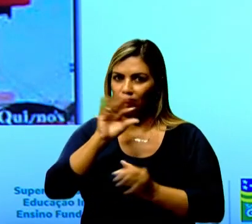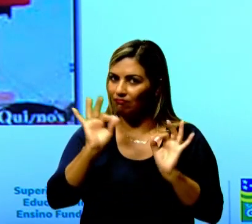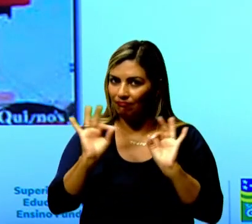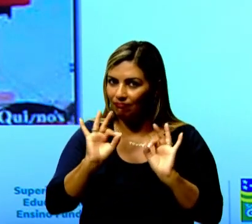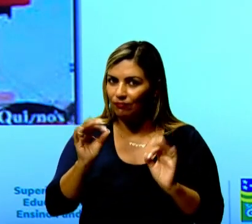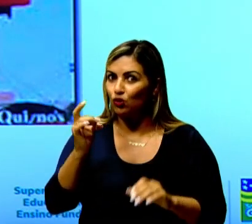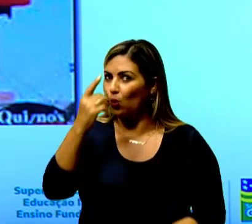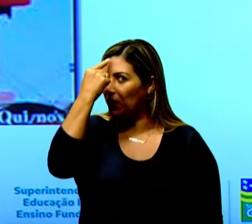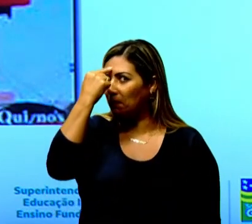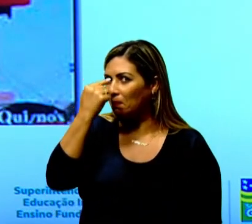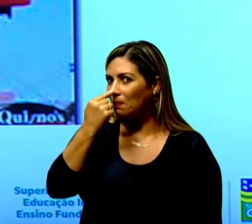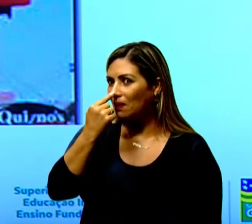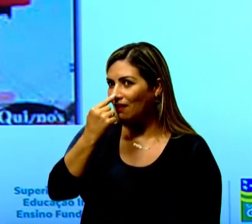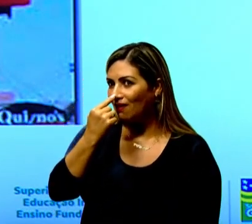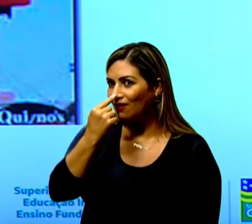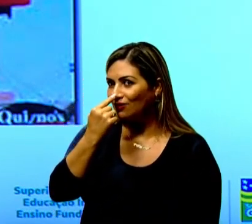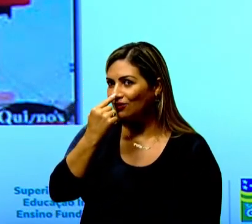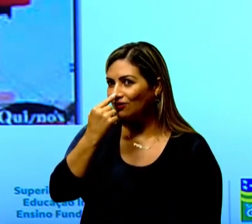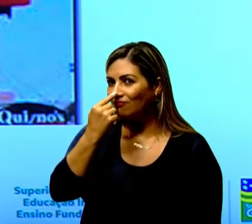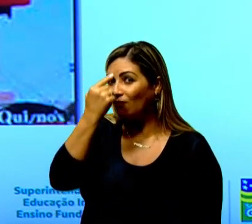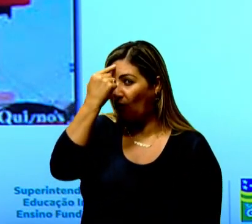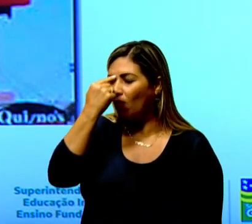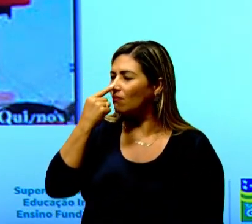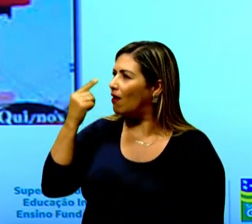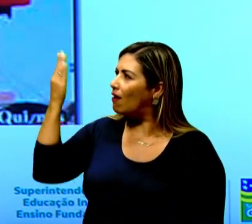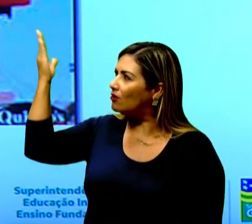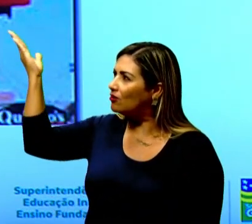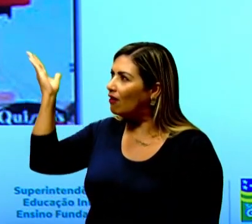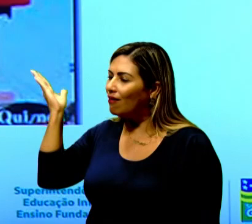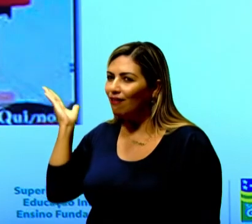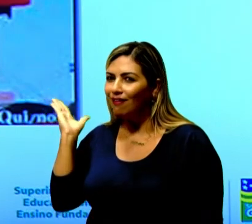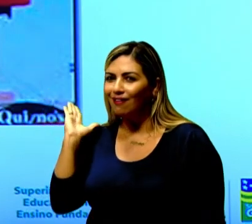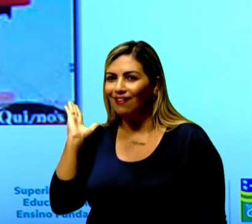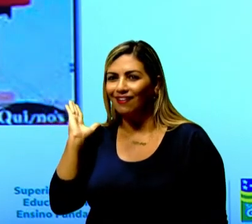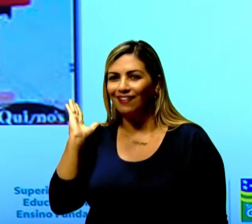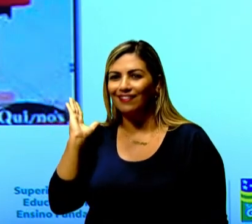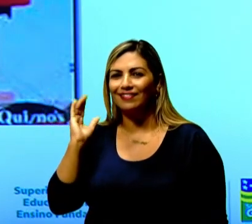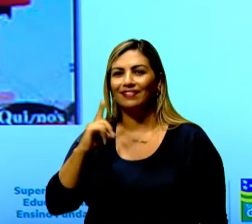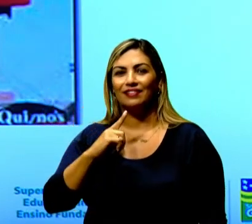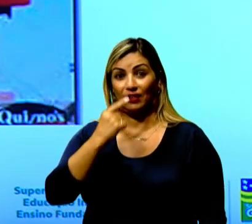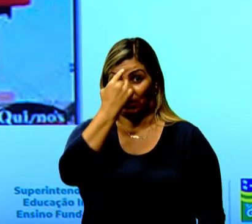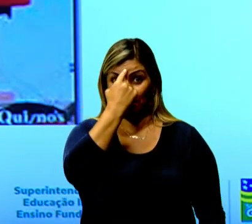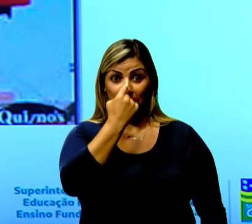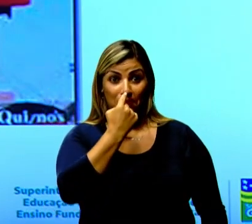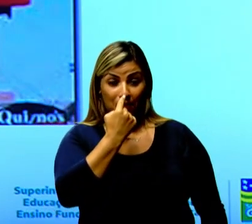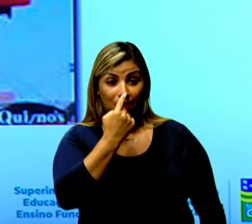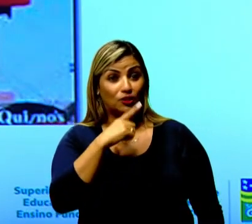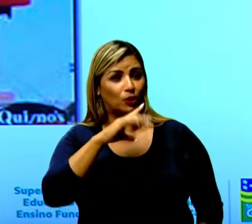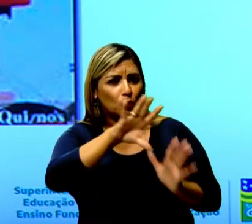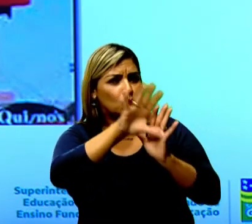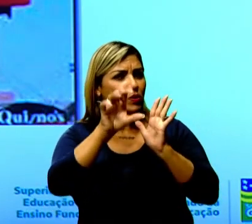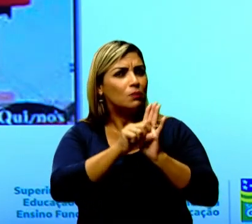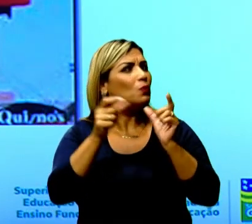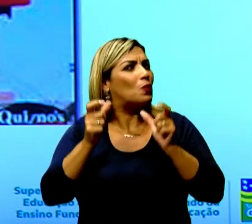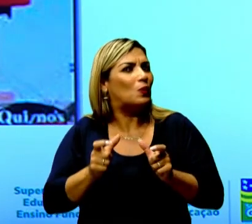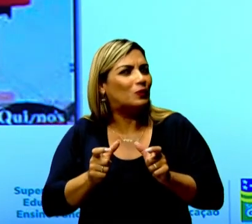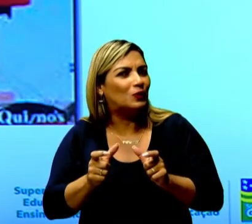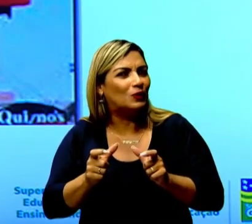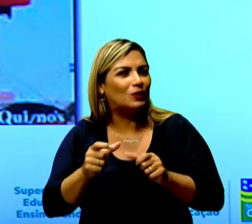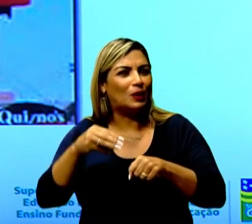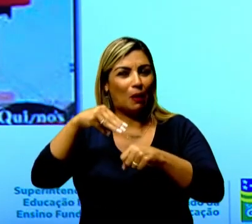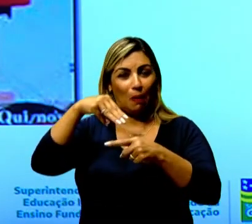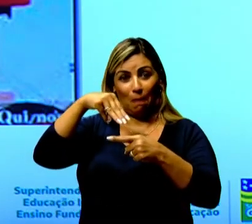a serva que nós só temos a linguagem não-verbal eu só temos imagens nessa segura e aqui nós temos um símbolo de onde